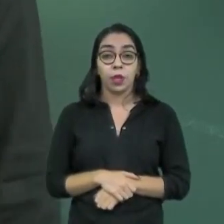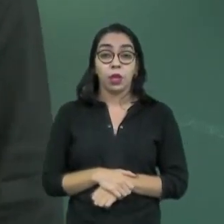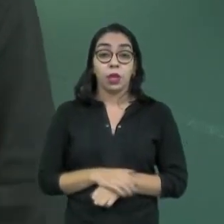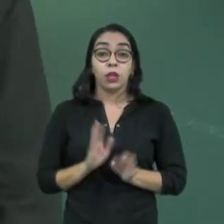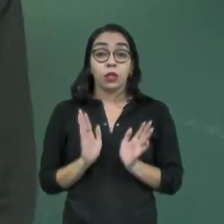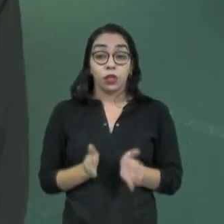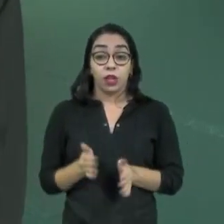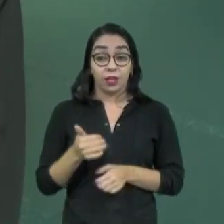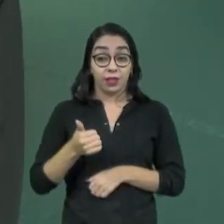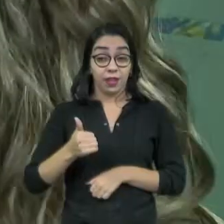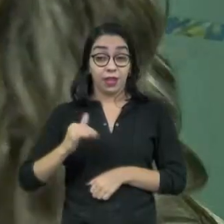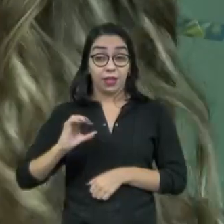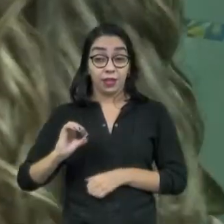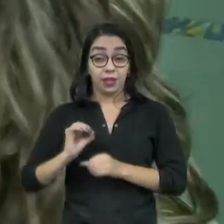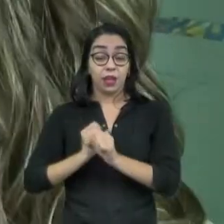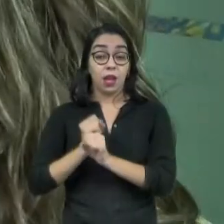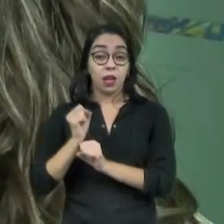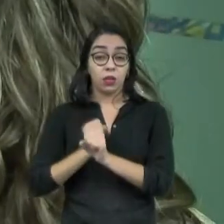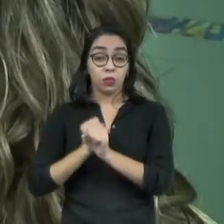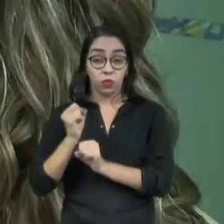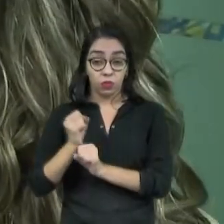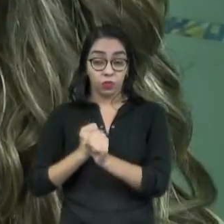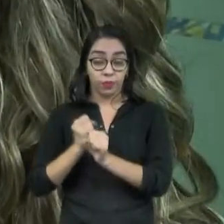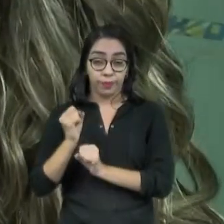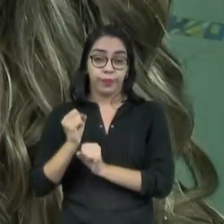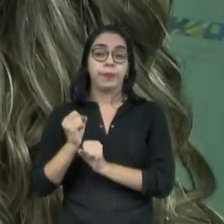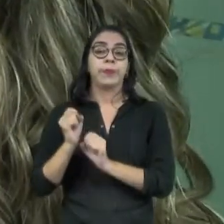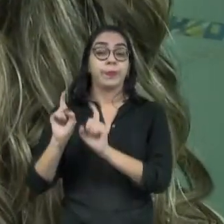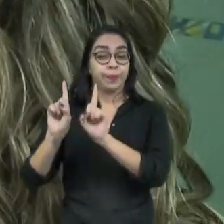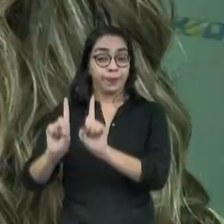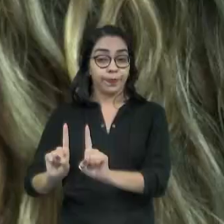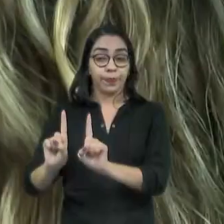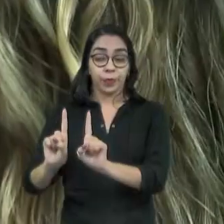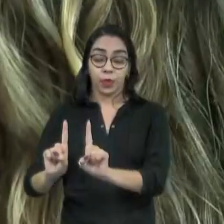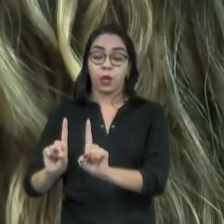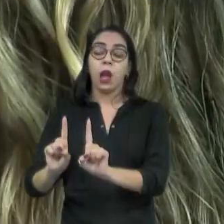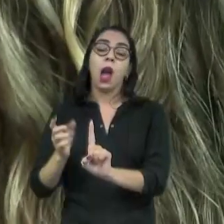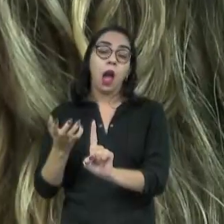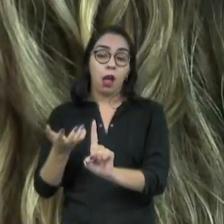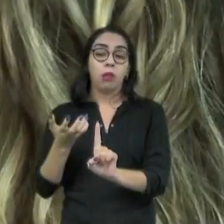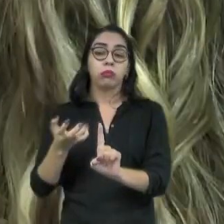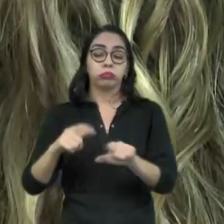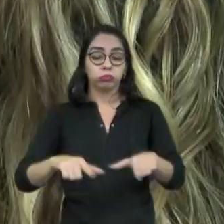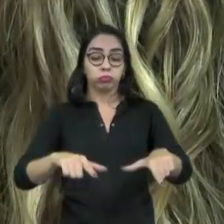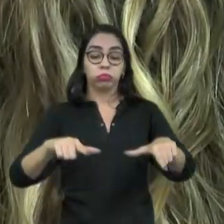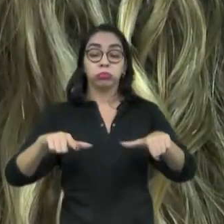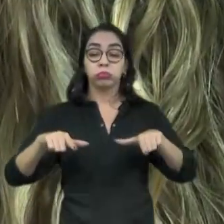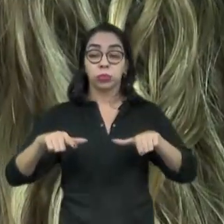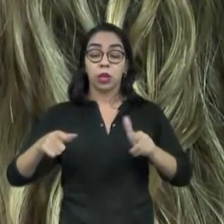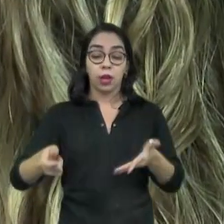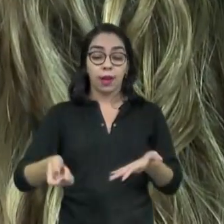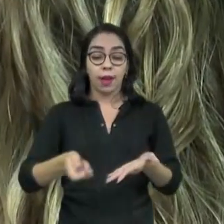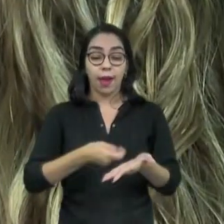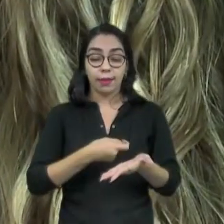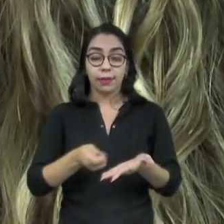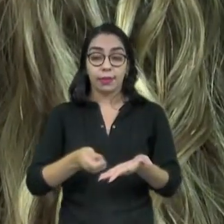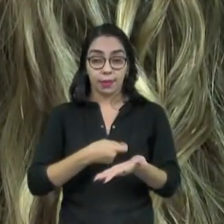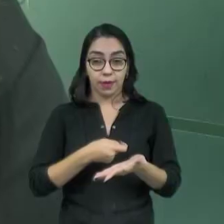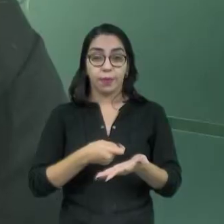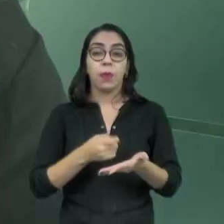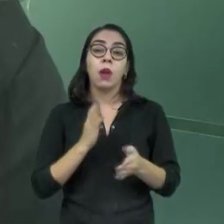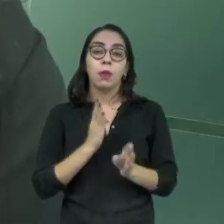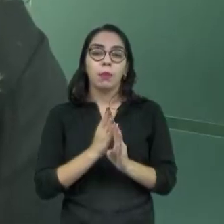anos em um relacionamento a jornalista Aline Cavalcante optou pela união estável Para viabilizar o sonho da casa